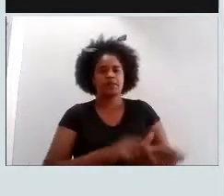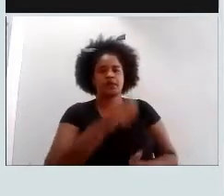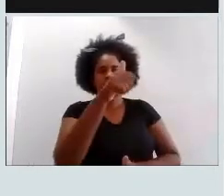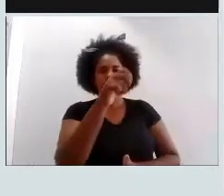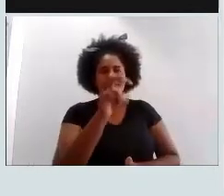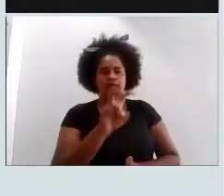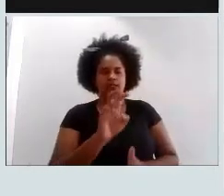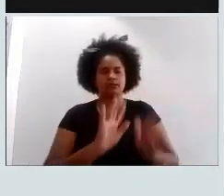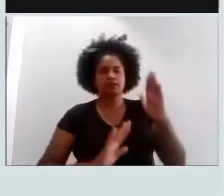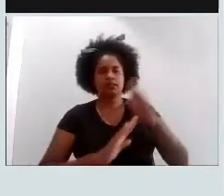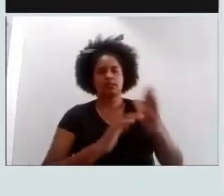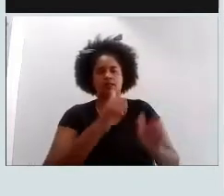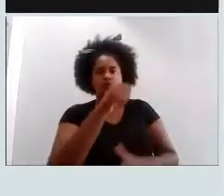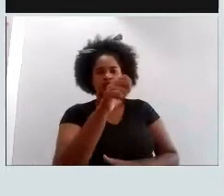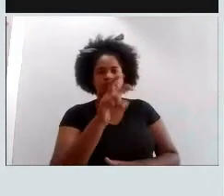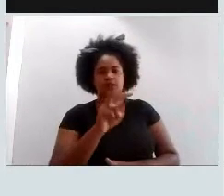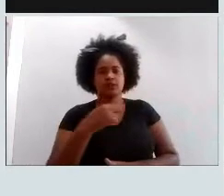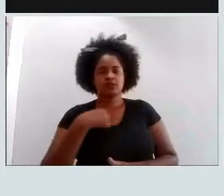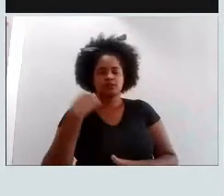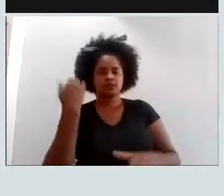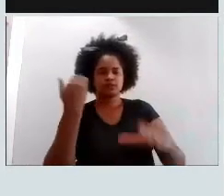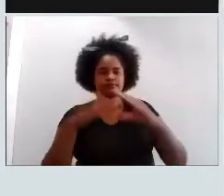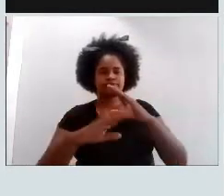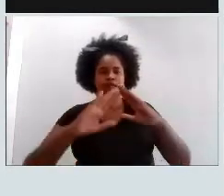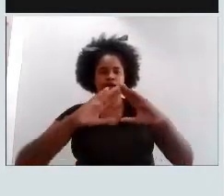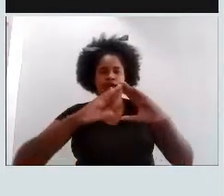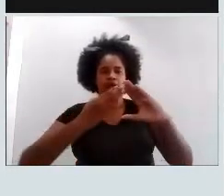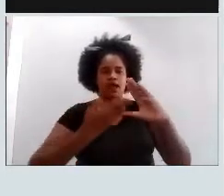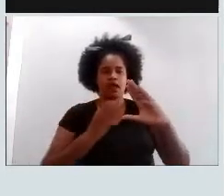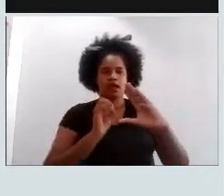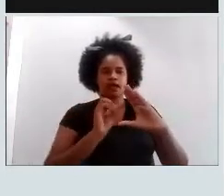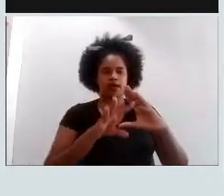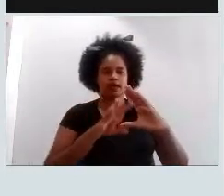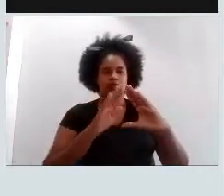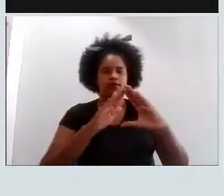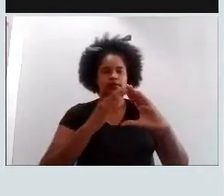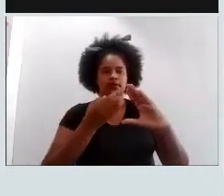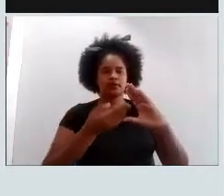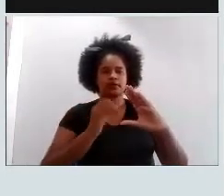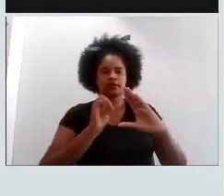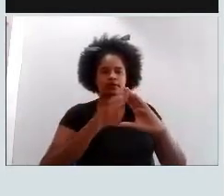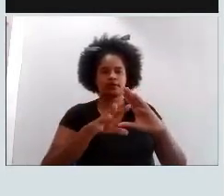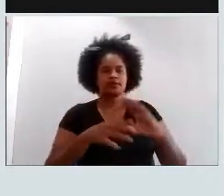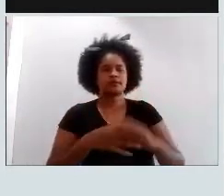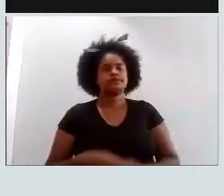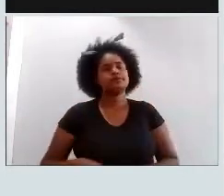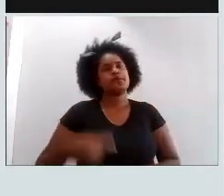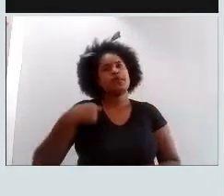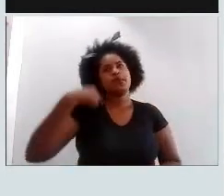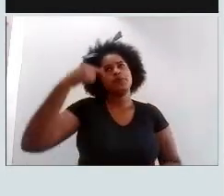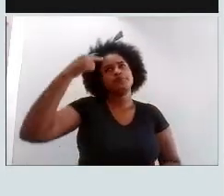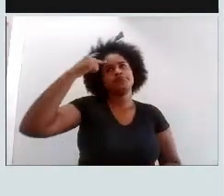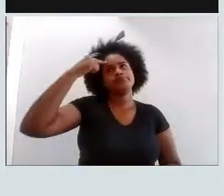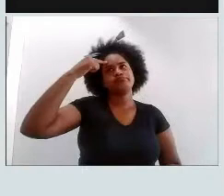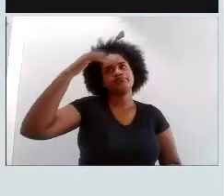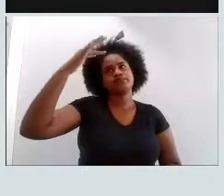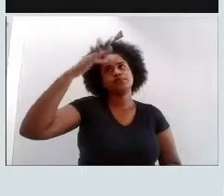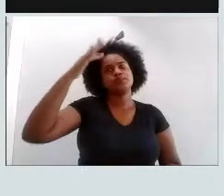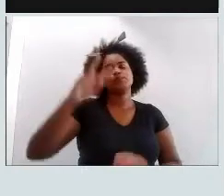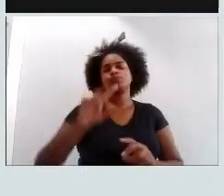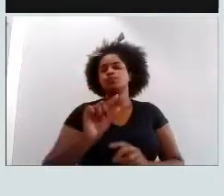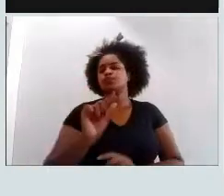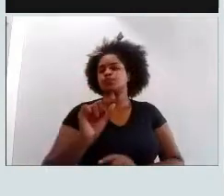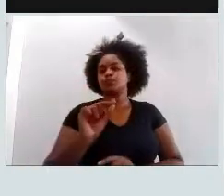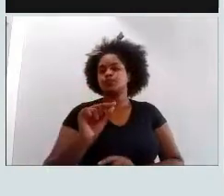onde eu vou colocar lá no Classroom, só que eu estou pensando em colocar as